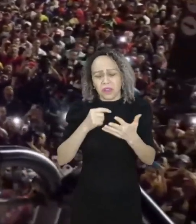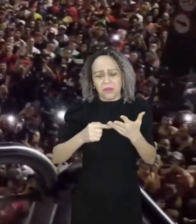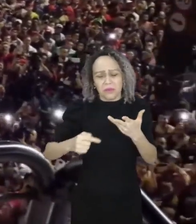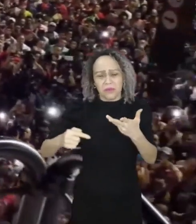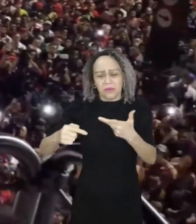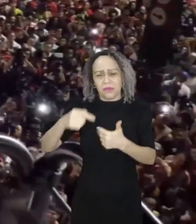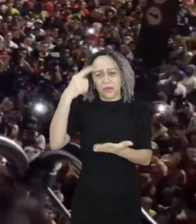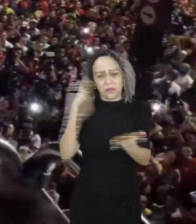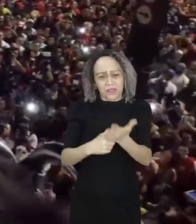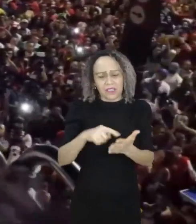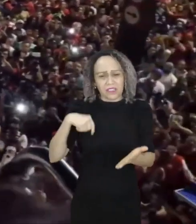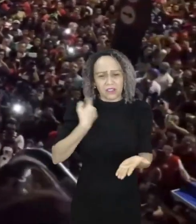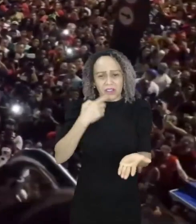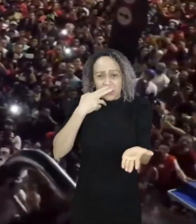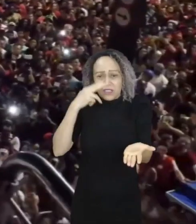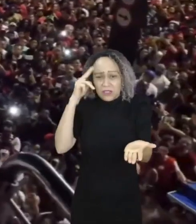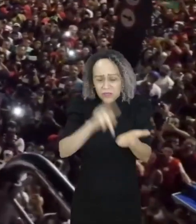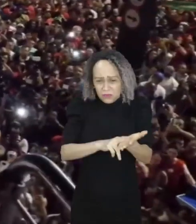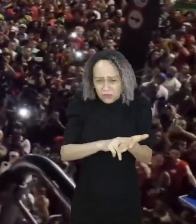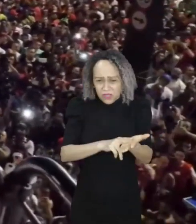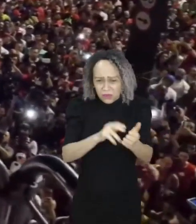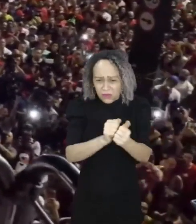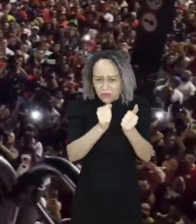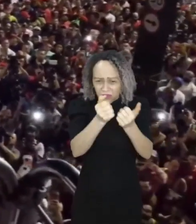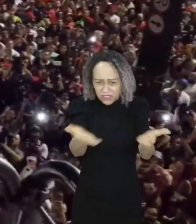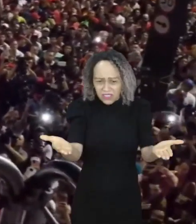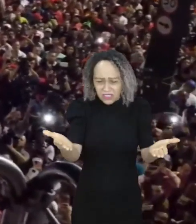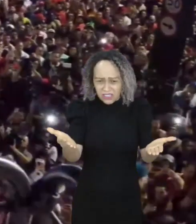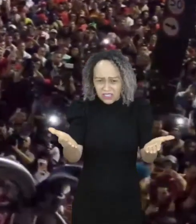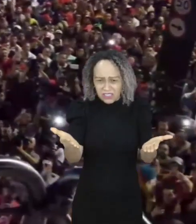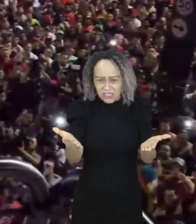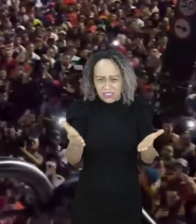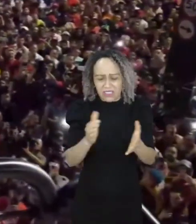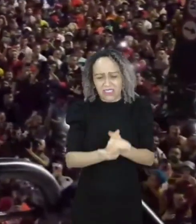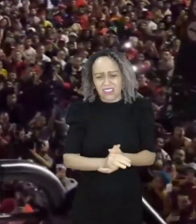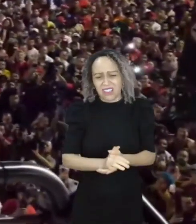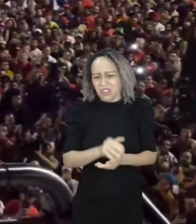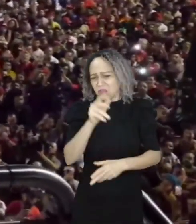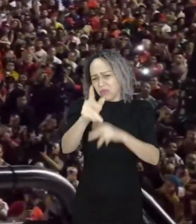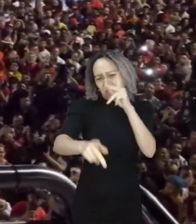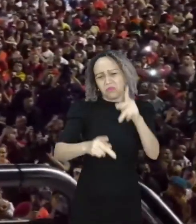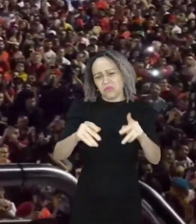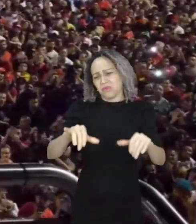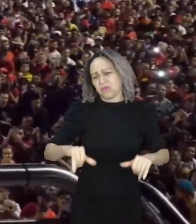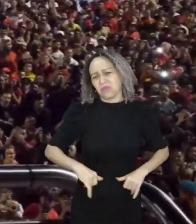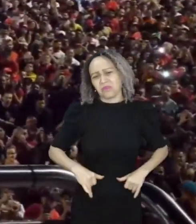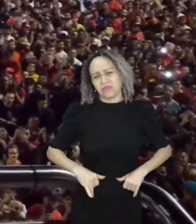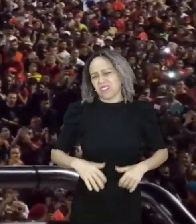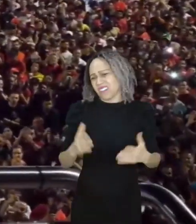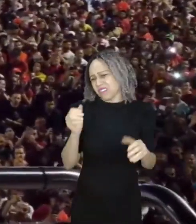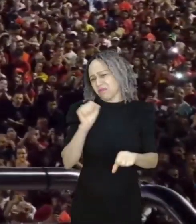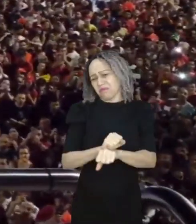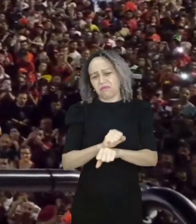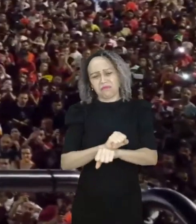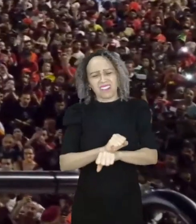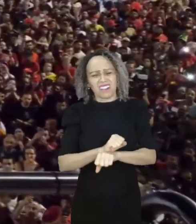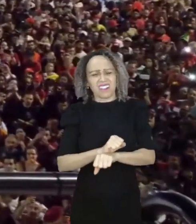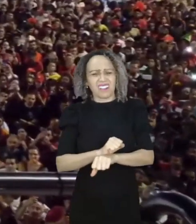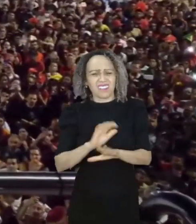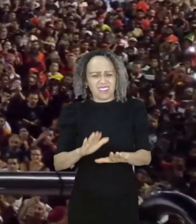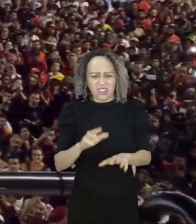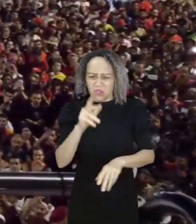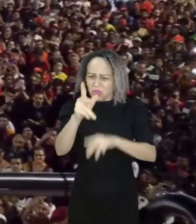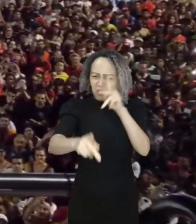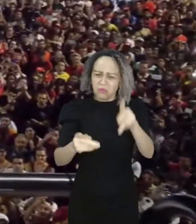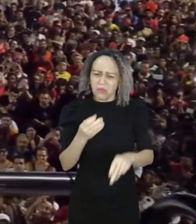com vocês. Eu acho que o povo já chega de sofrer. Não é possível um povo tão